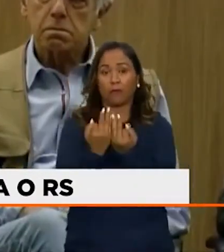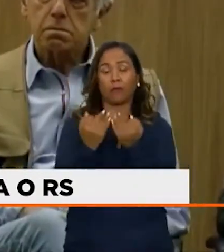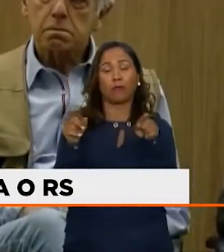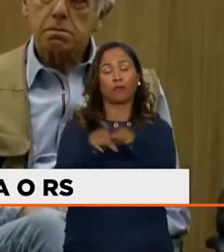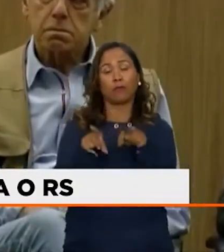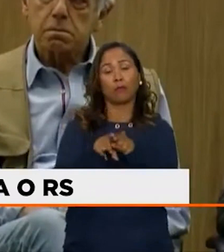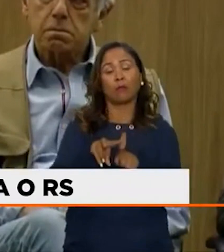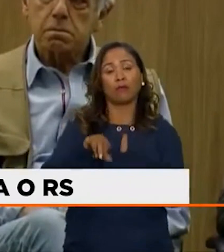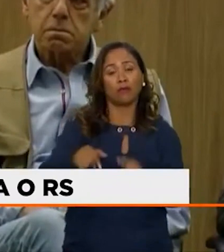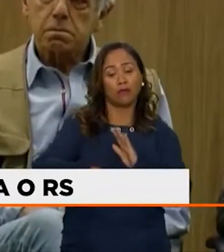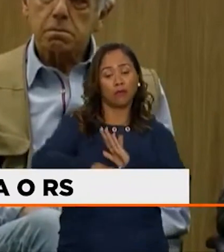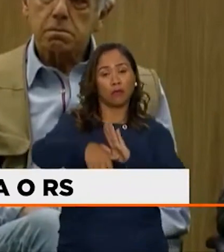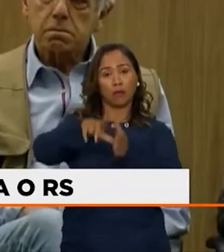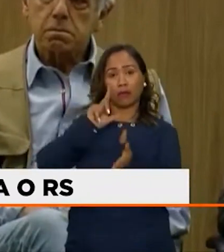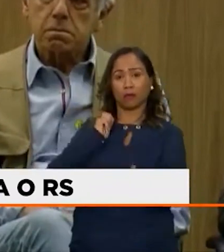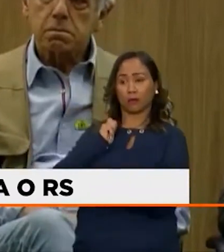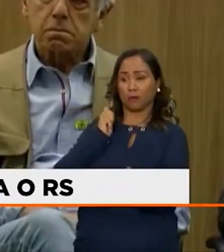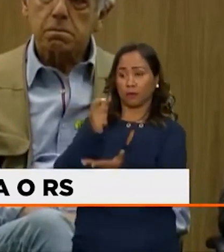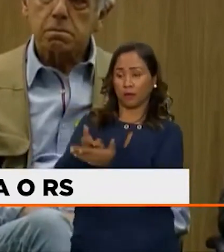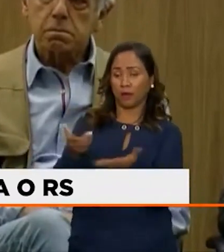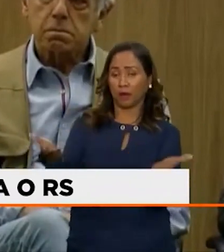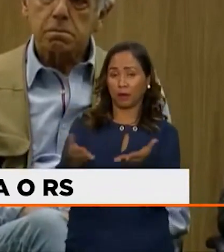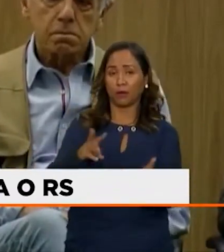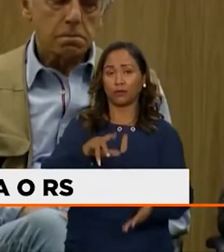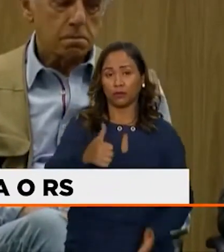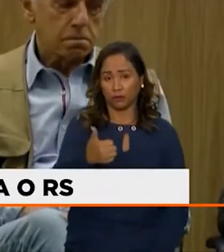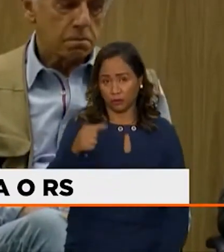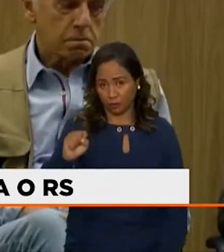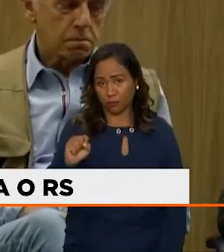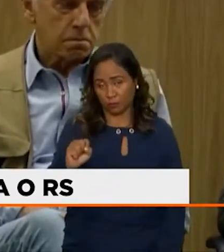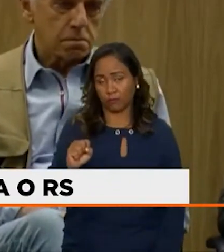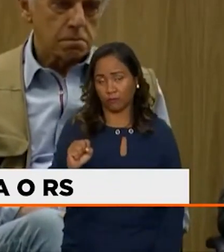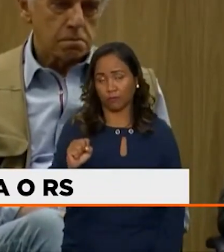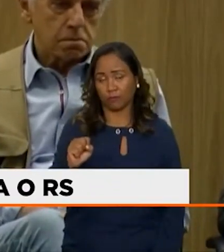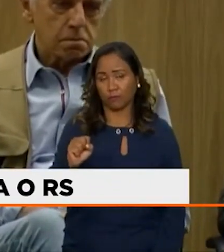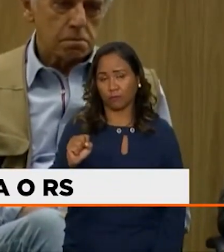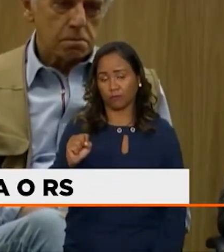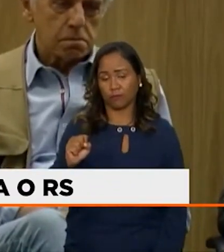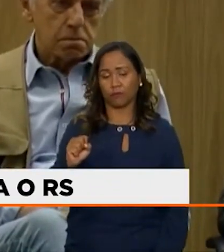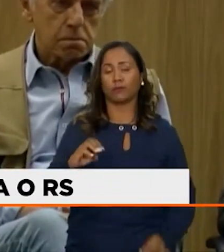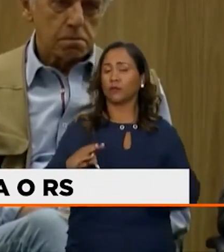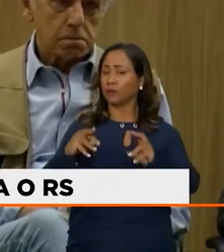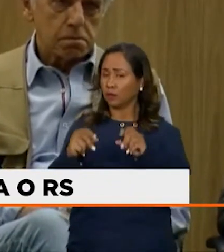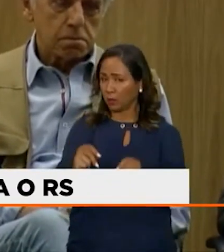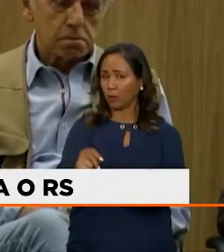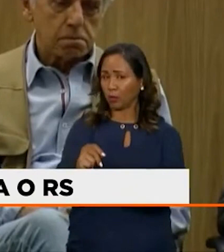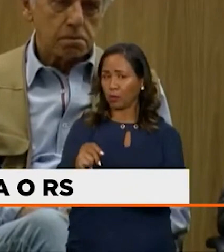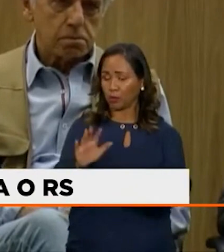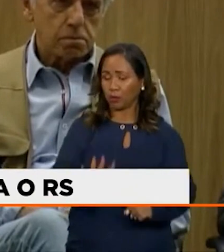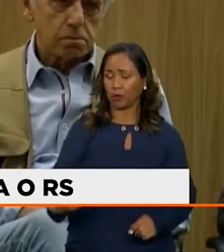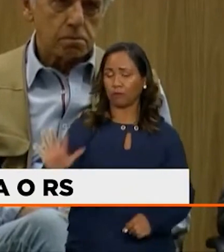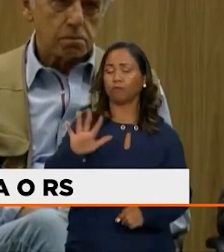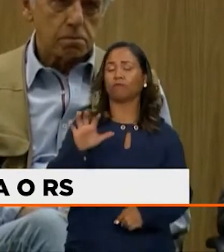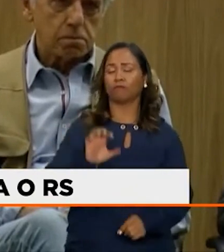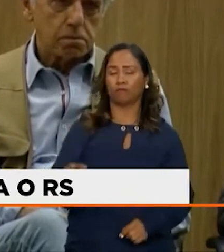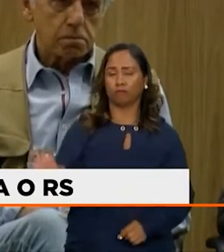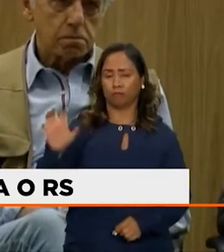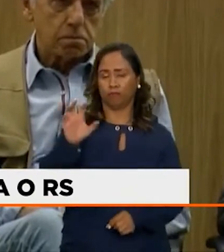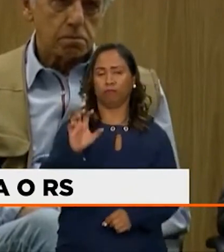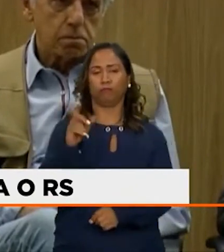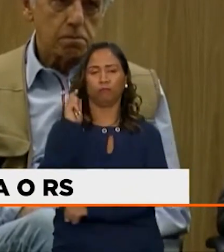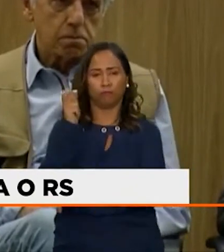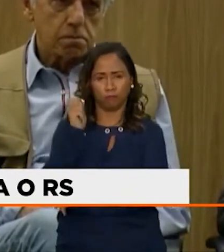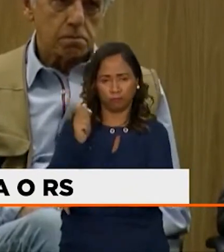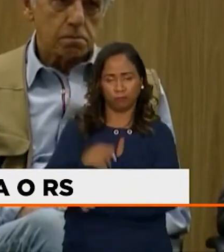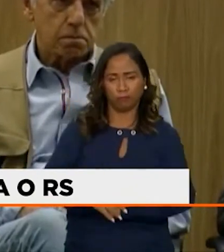ser antecipado o pagamento agora para o dia 18, toda a região. E o